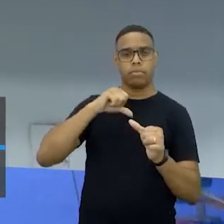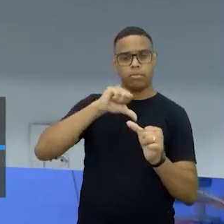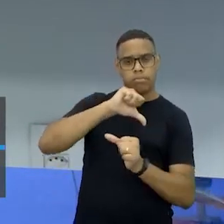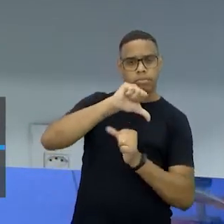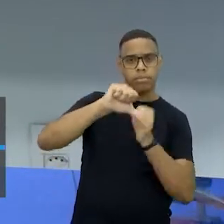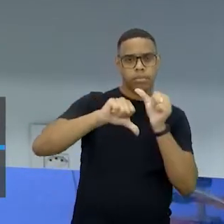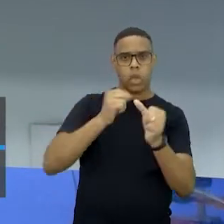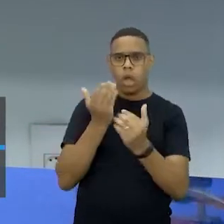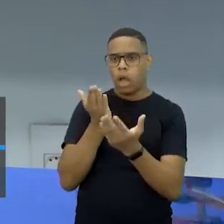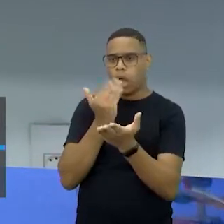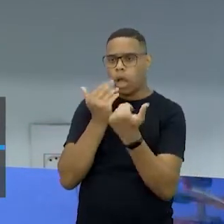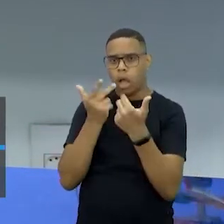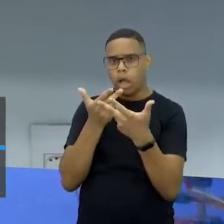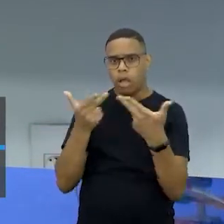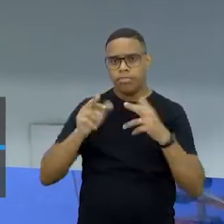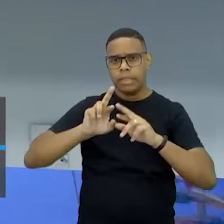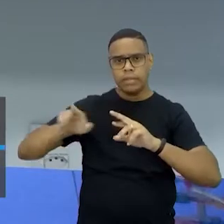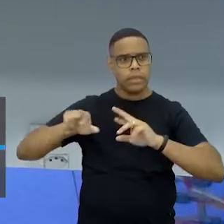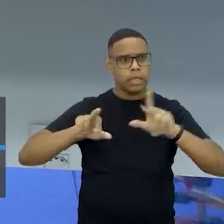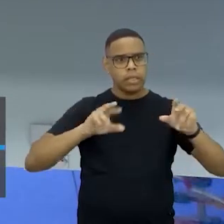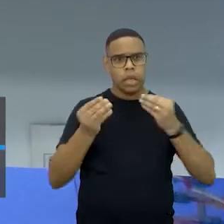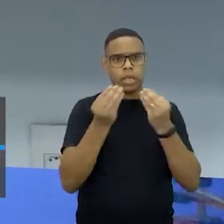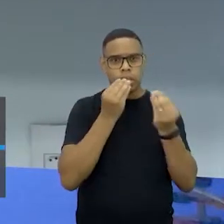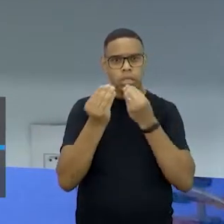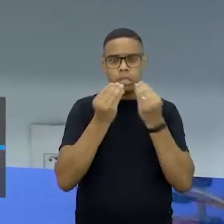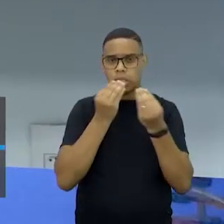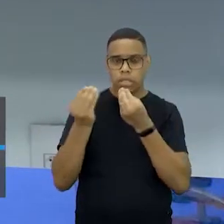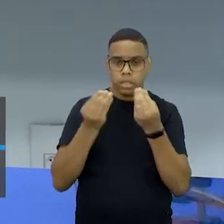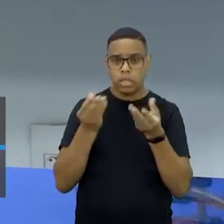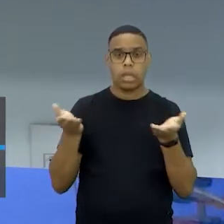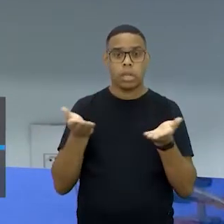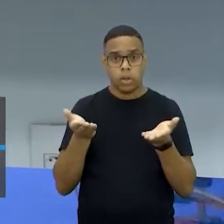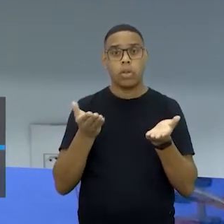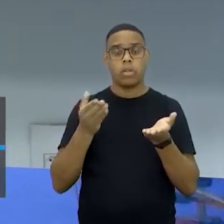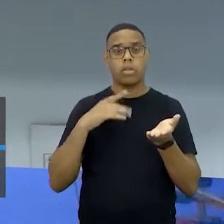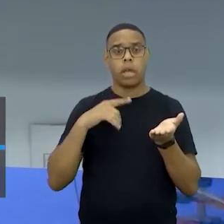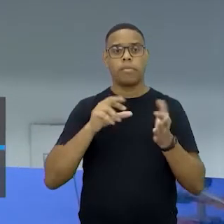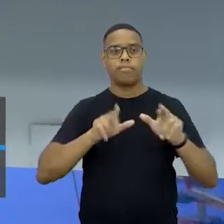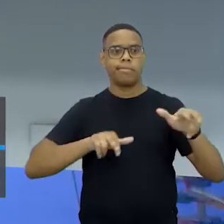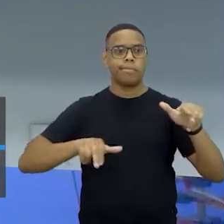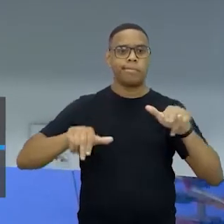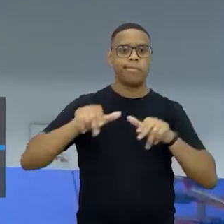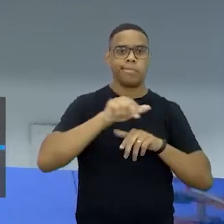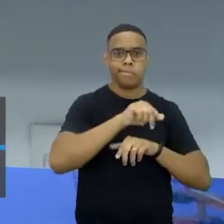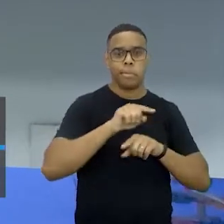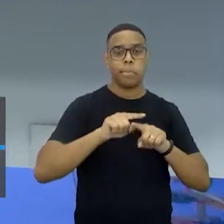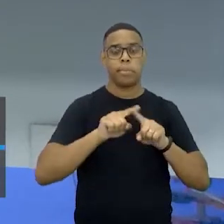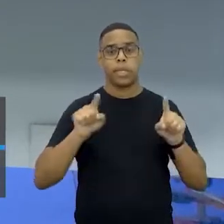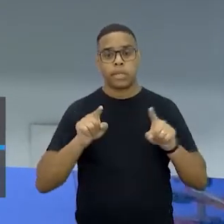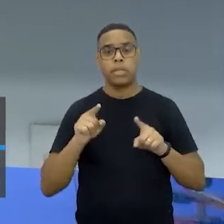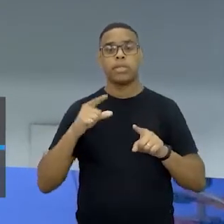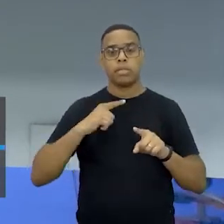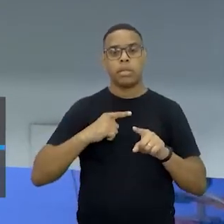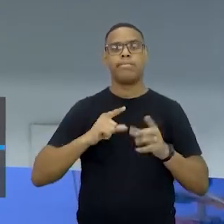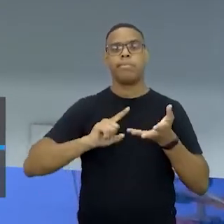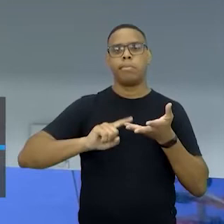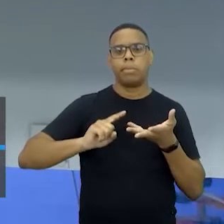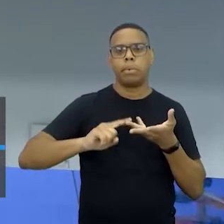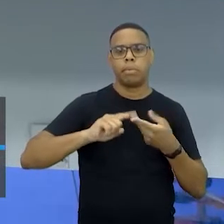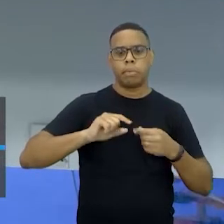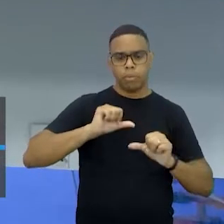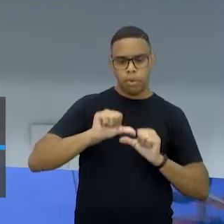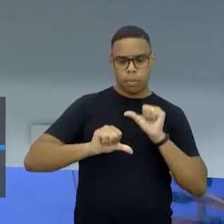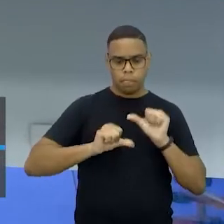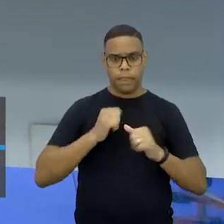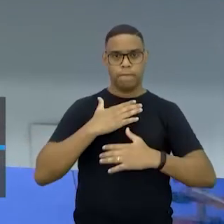na alimentação apesar da gente ter uma alimentação mais variada com isso vem uma série também